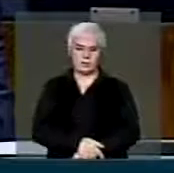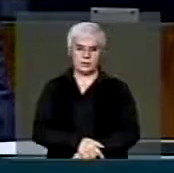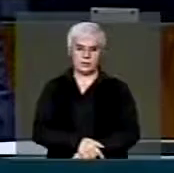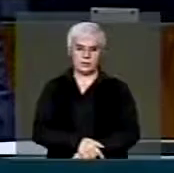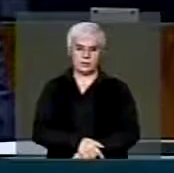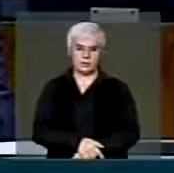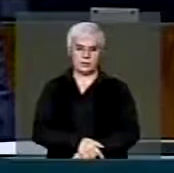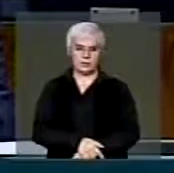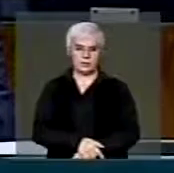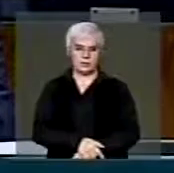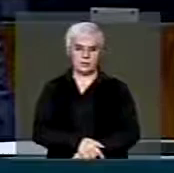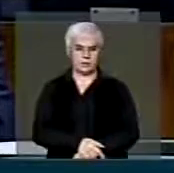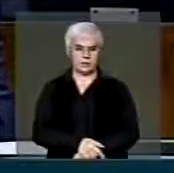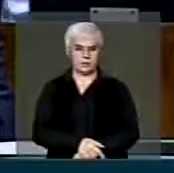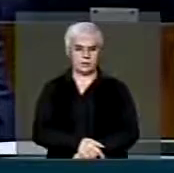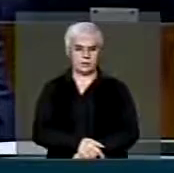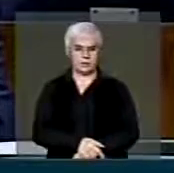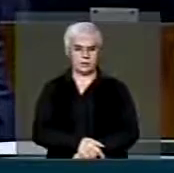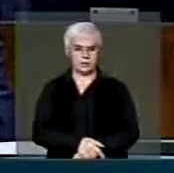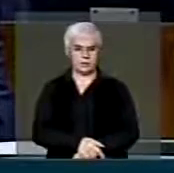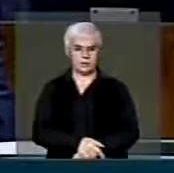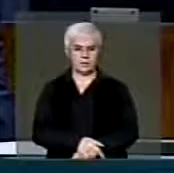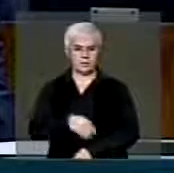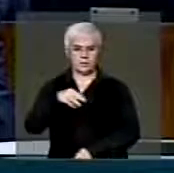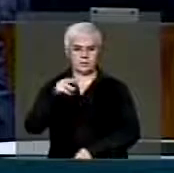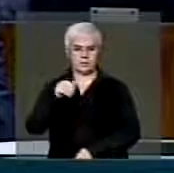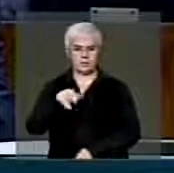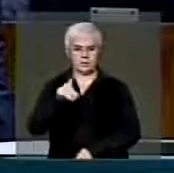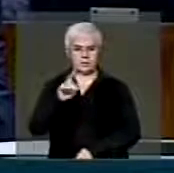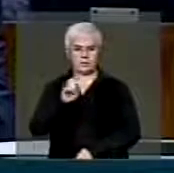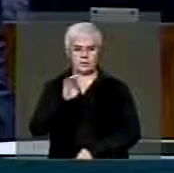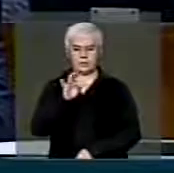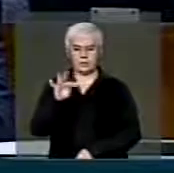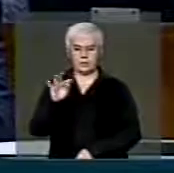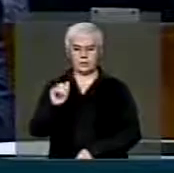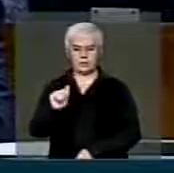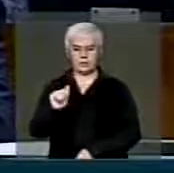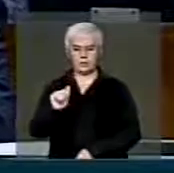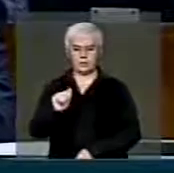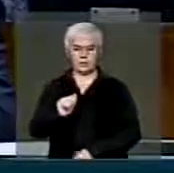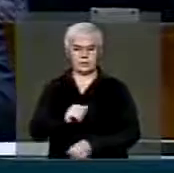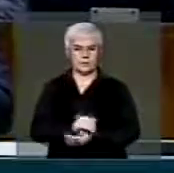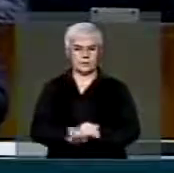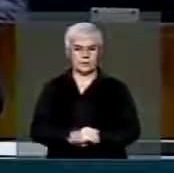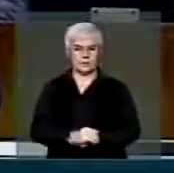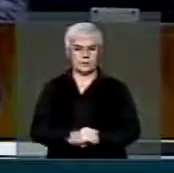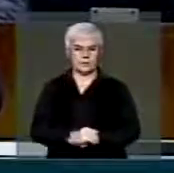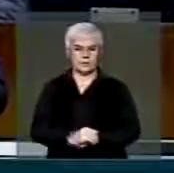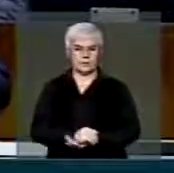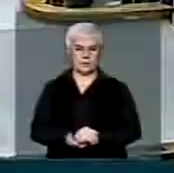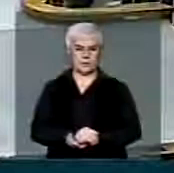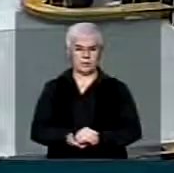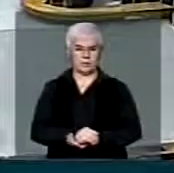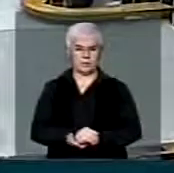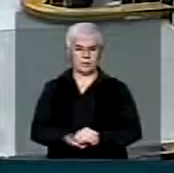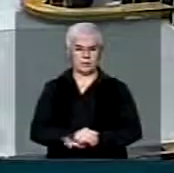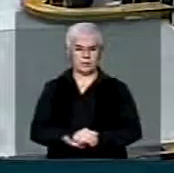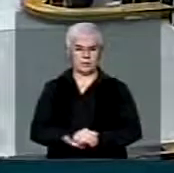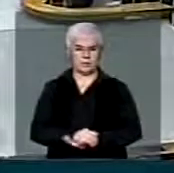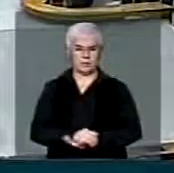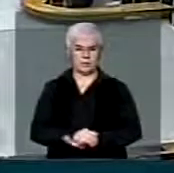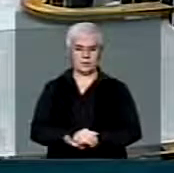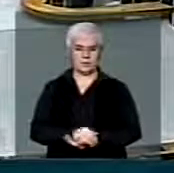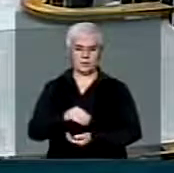Concedo a palavra ao ilustre deputado Mandetta. Deputado Major Fábio se encontra.